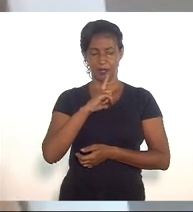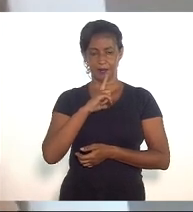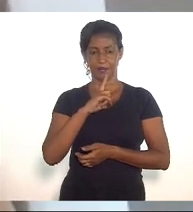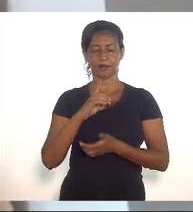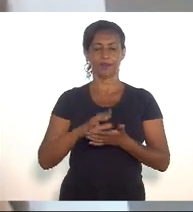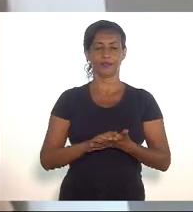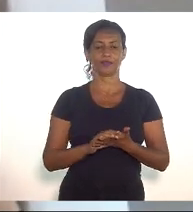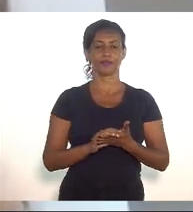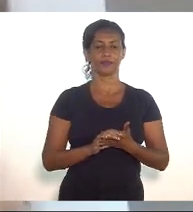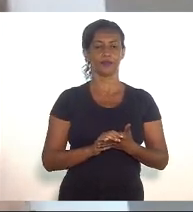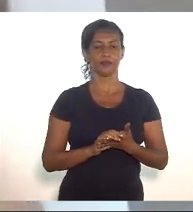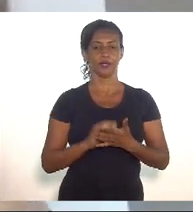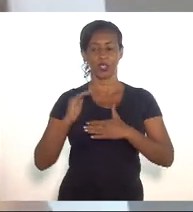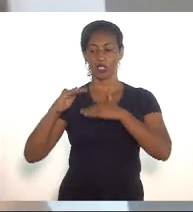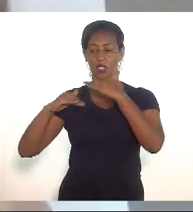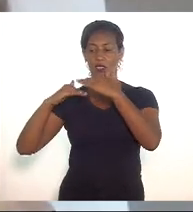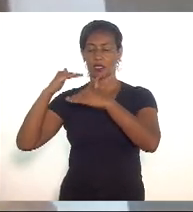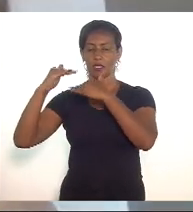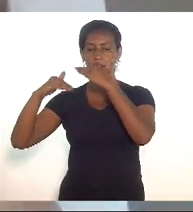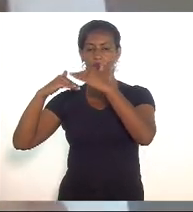complexidade disso tudo,